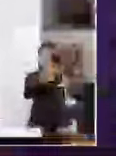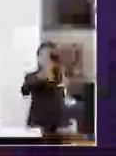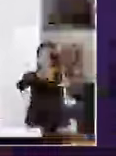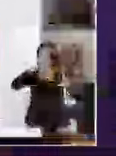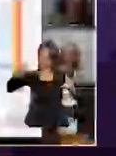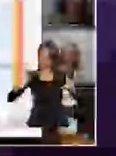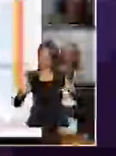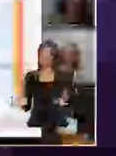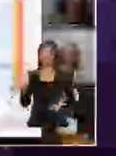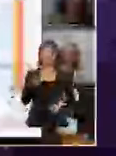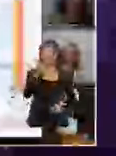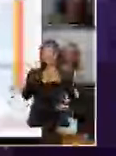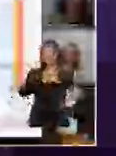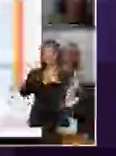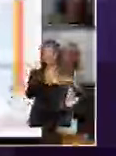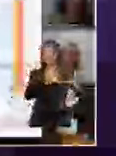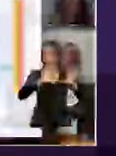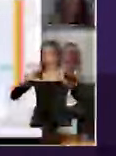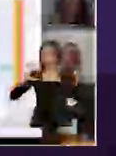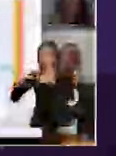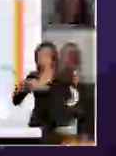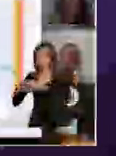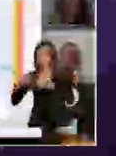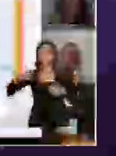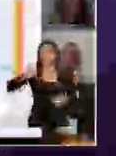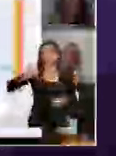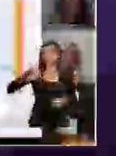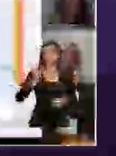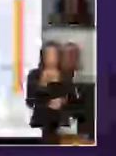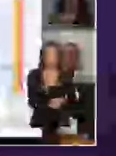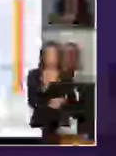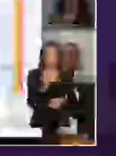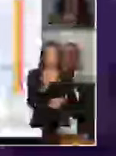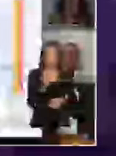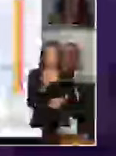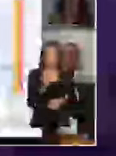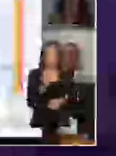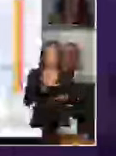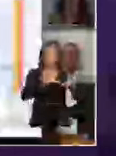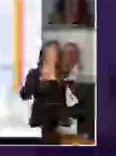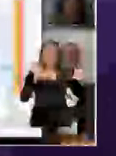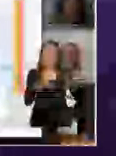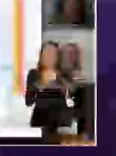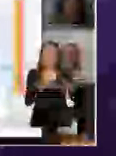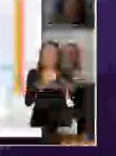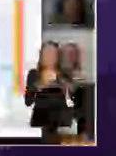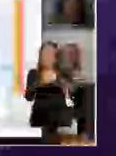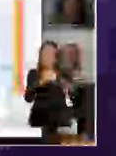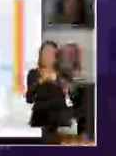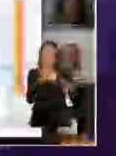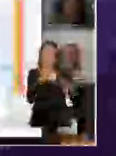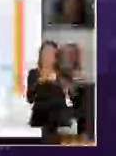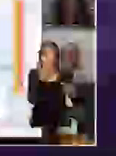em relação ao grupo etário, a gente tem aqui uma análise por faixa etária e, em relação ao gráfico que tem colorido